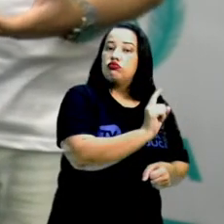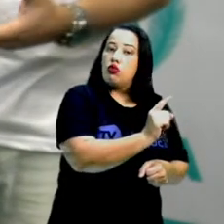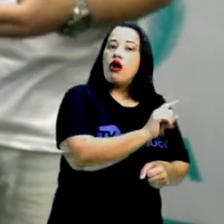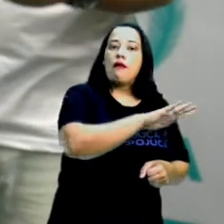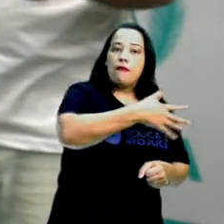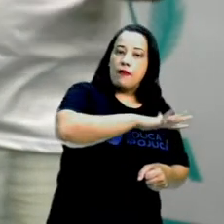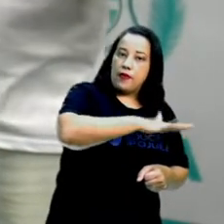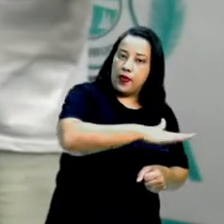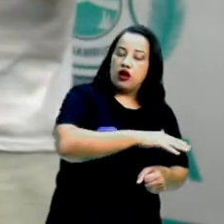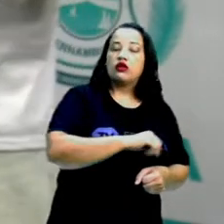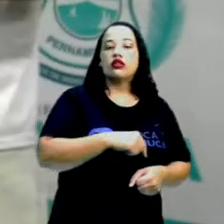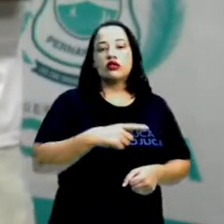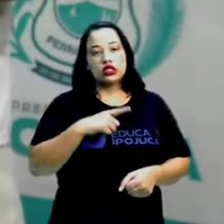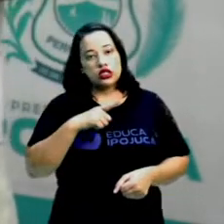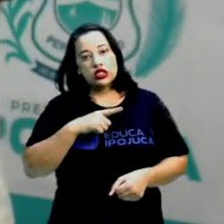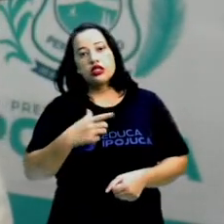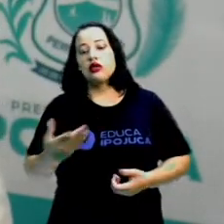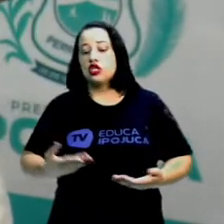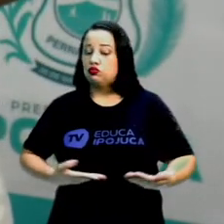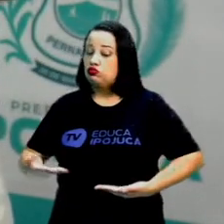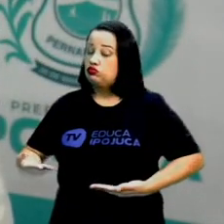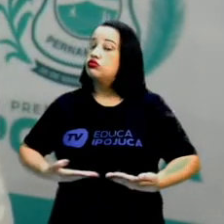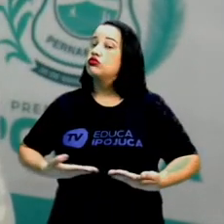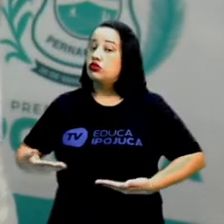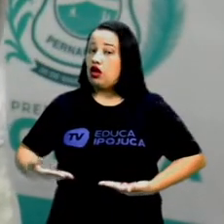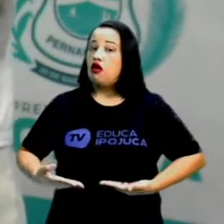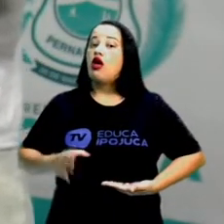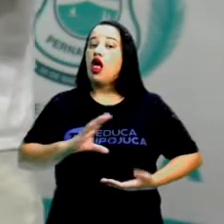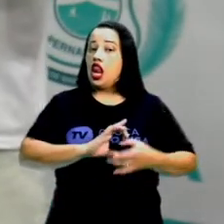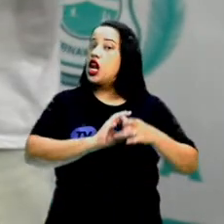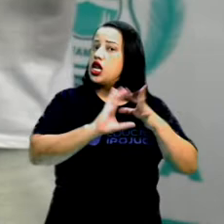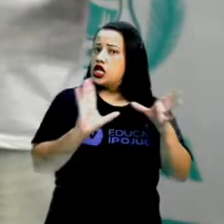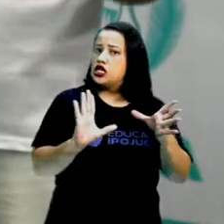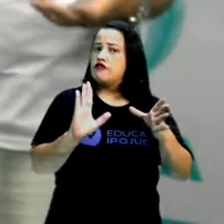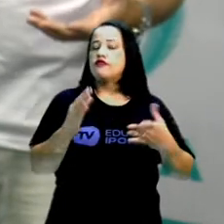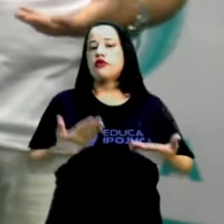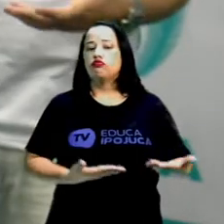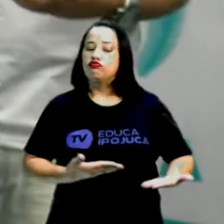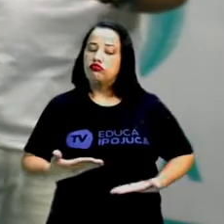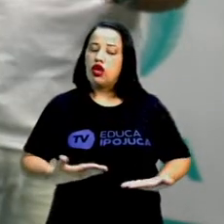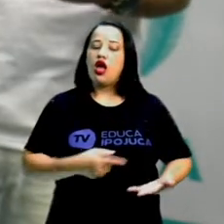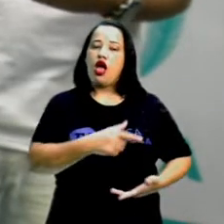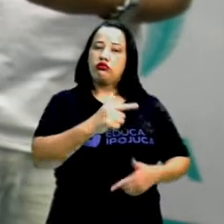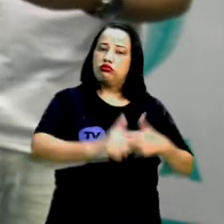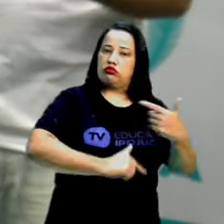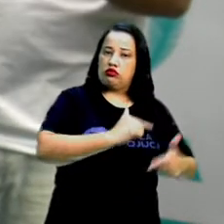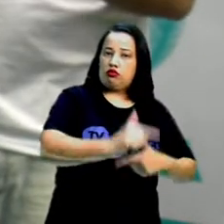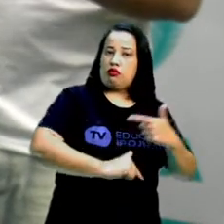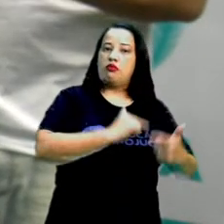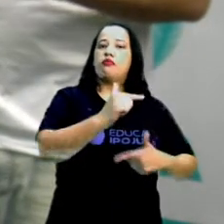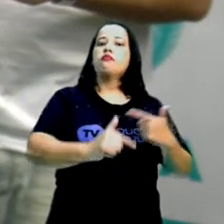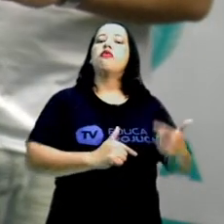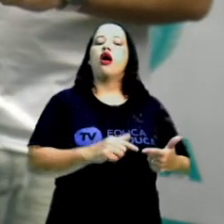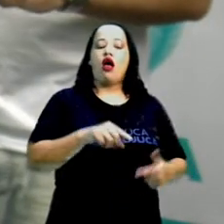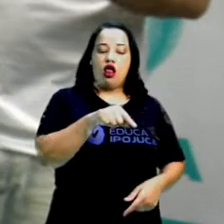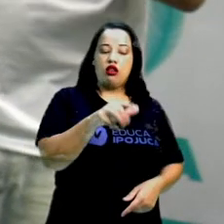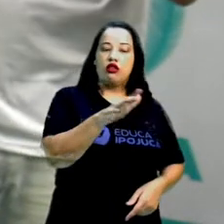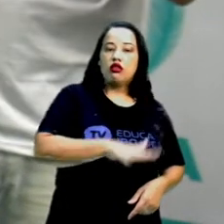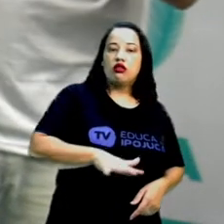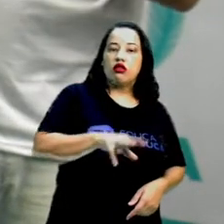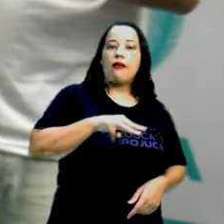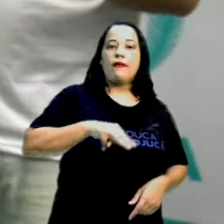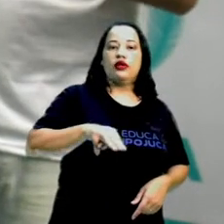servos, tá certo? Eram homens livres, tá bem? Mas eles trabalhavam como servos ali na Mesopotâmia. E